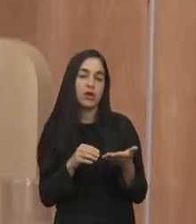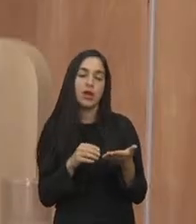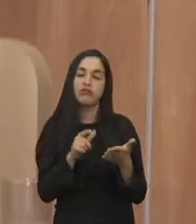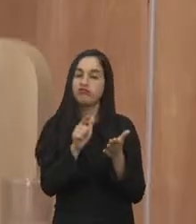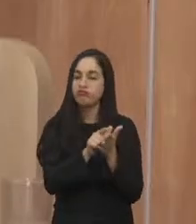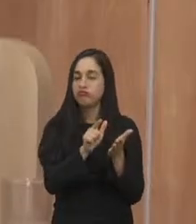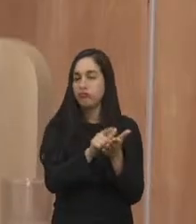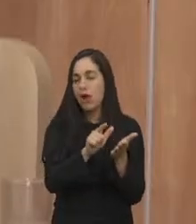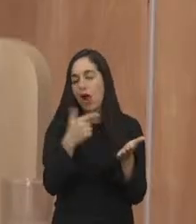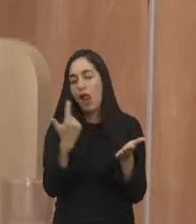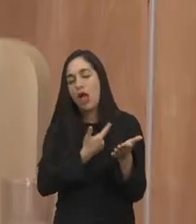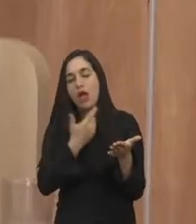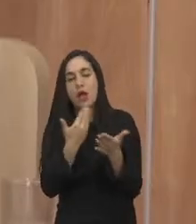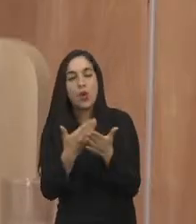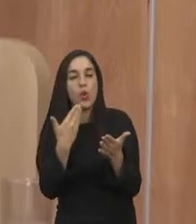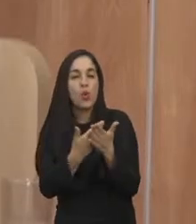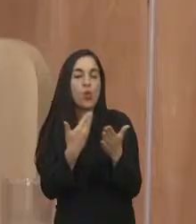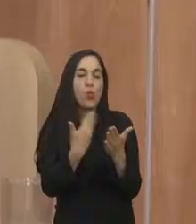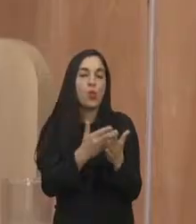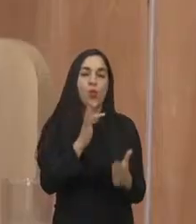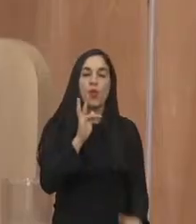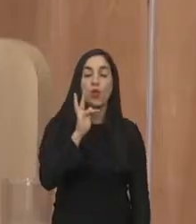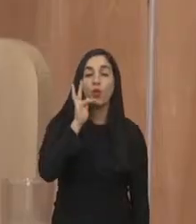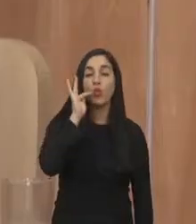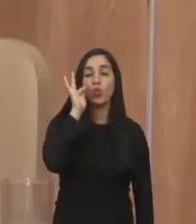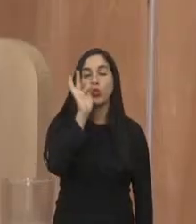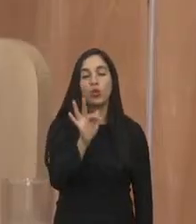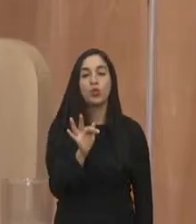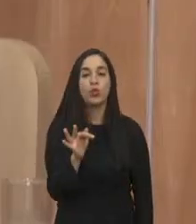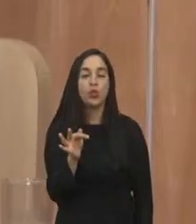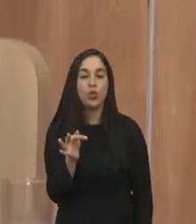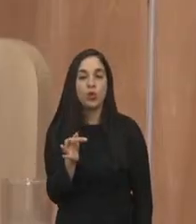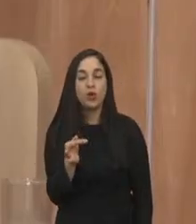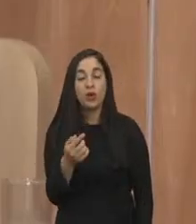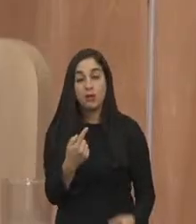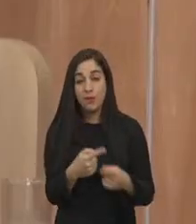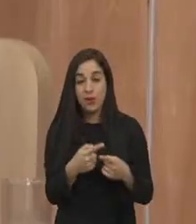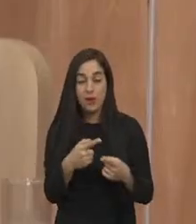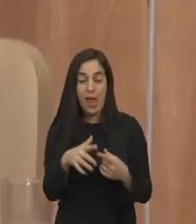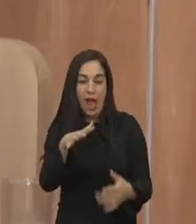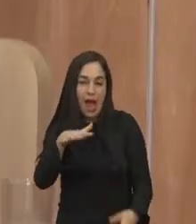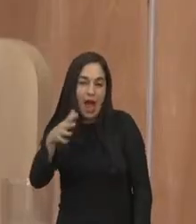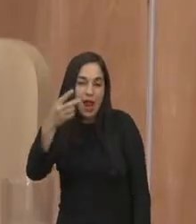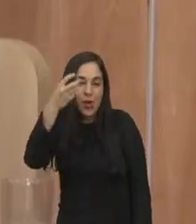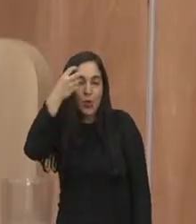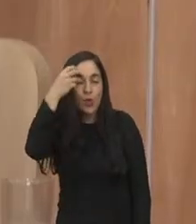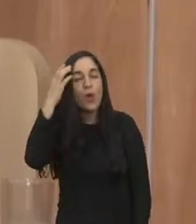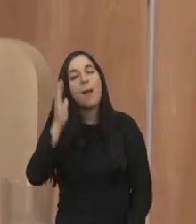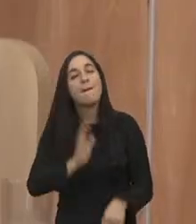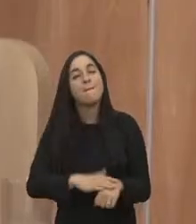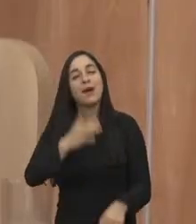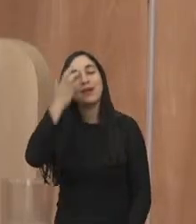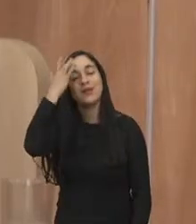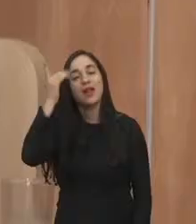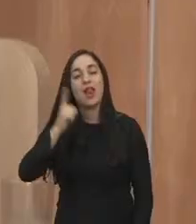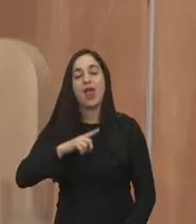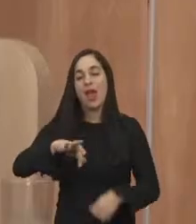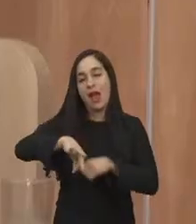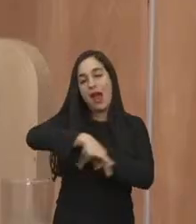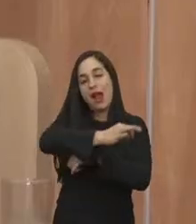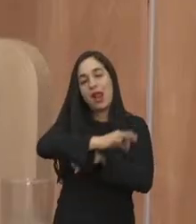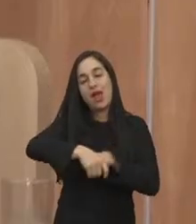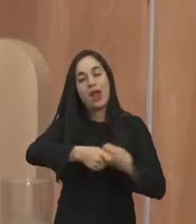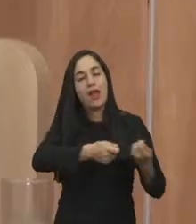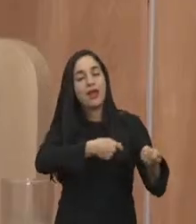estudo para ver porque a área da cultura é um pouco mais fácil para a gente ter arquitetos e administradores. Pode ser